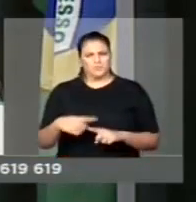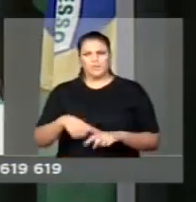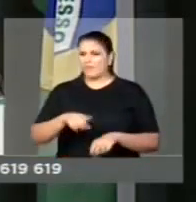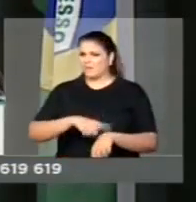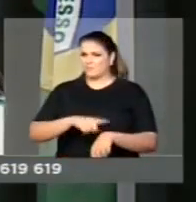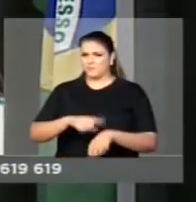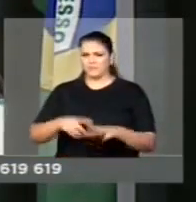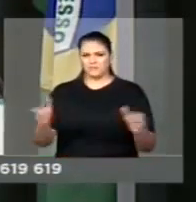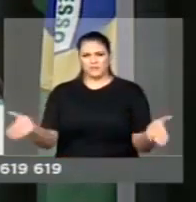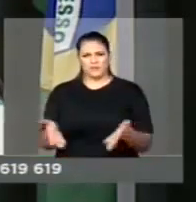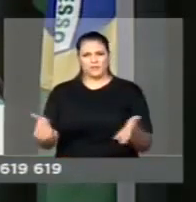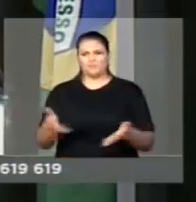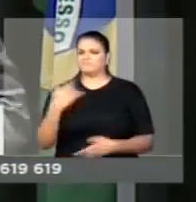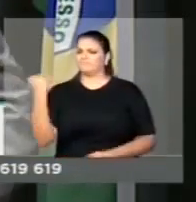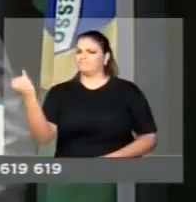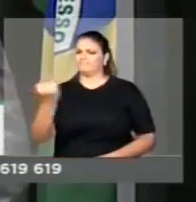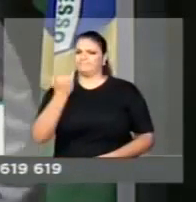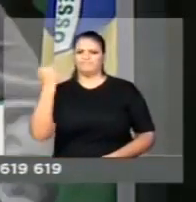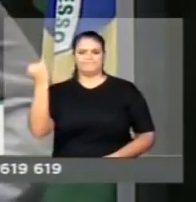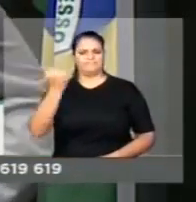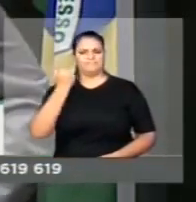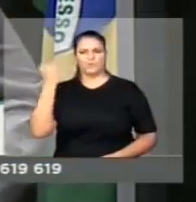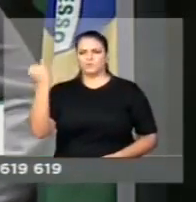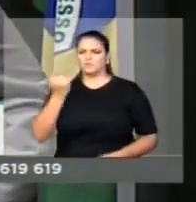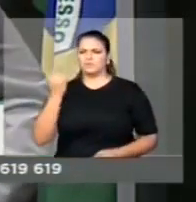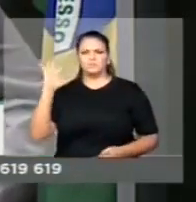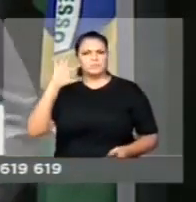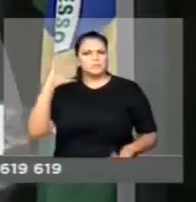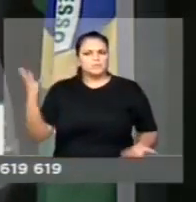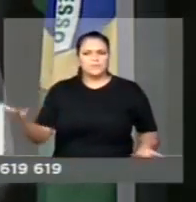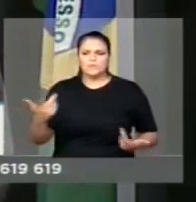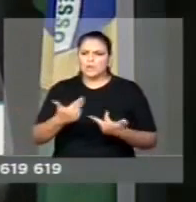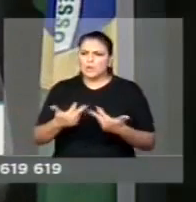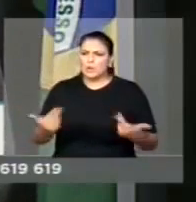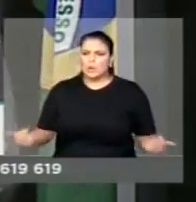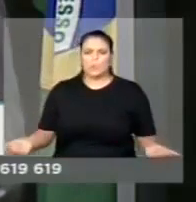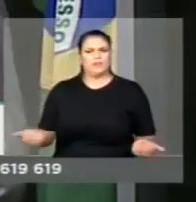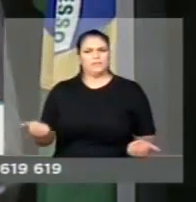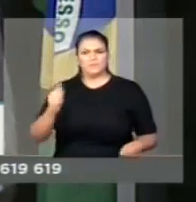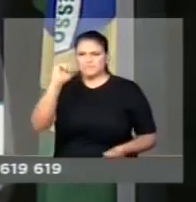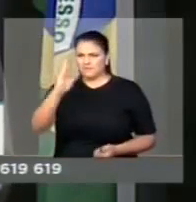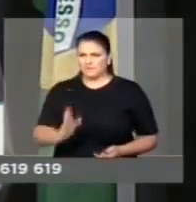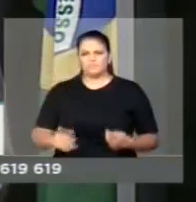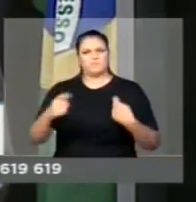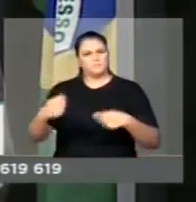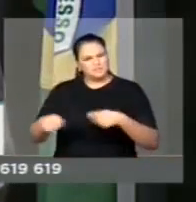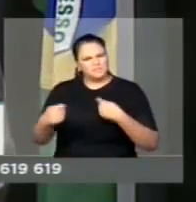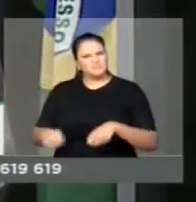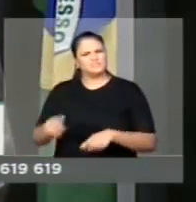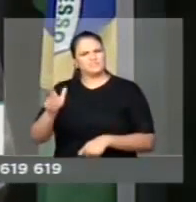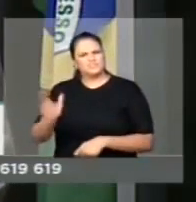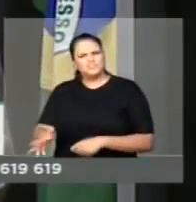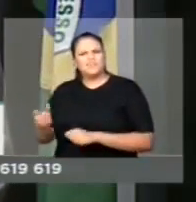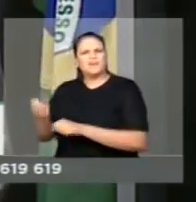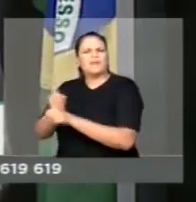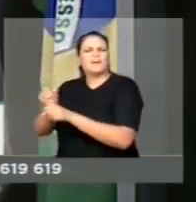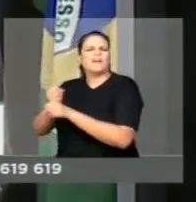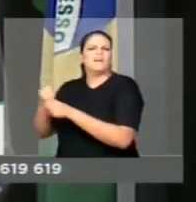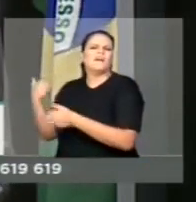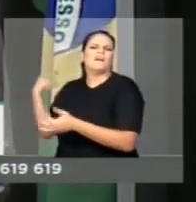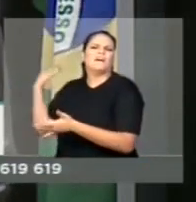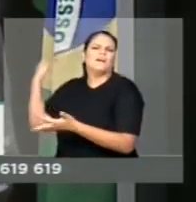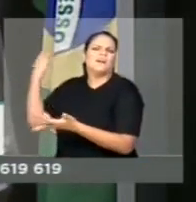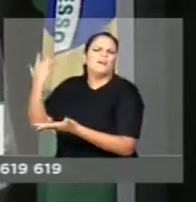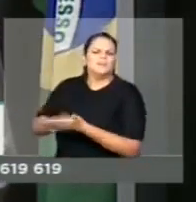oportuno para se implementar as reformas que há anos o Brasil necessita. Realizei um estudo aprofundado para subsidiar o novo